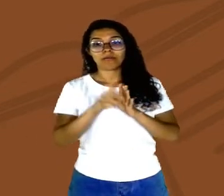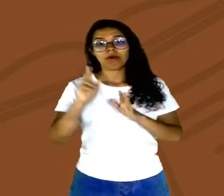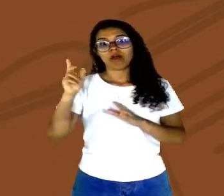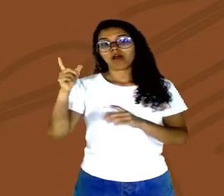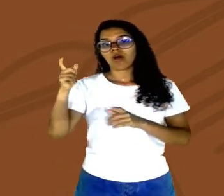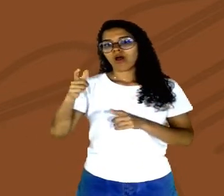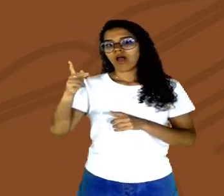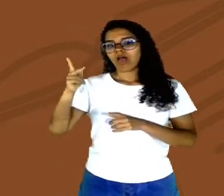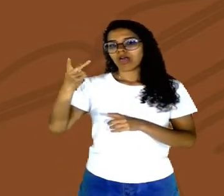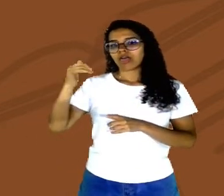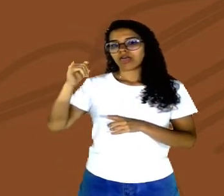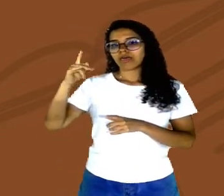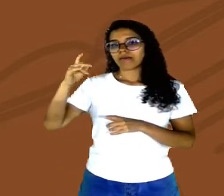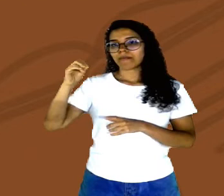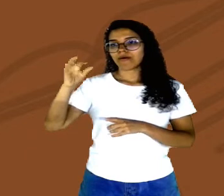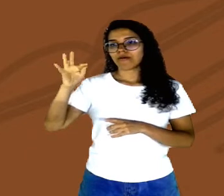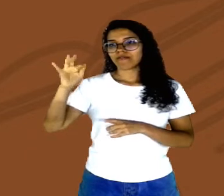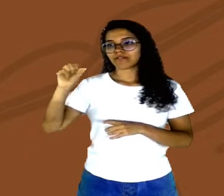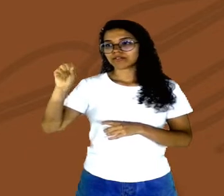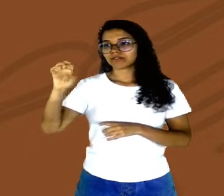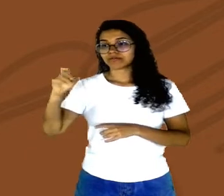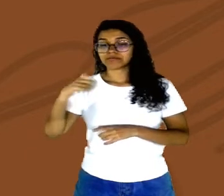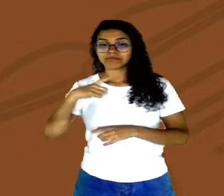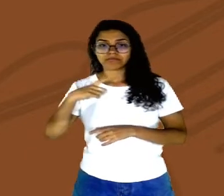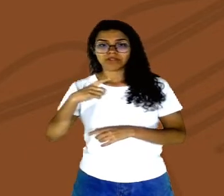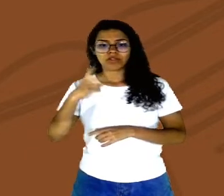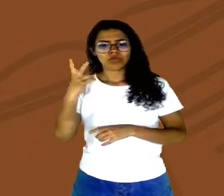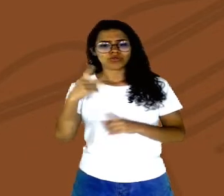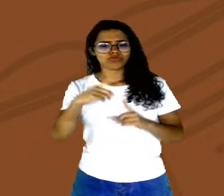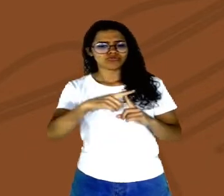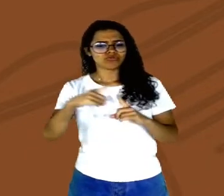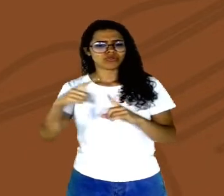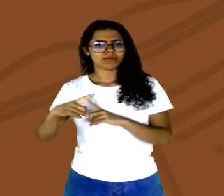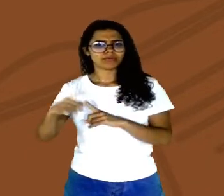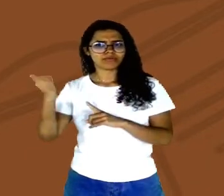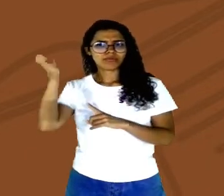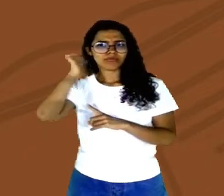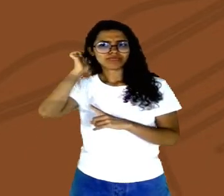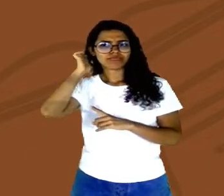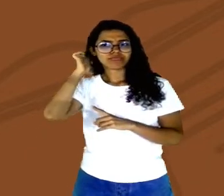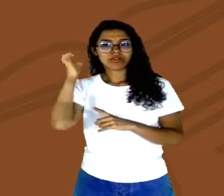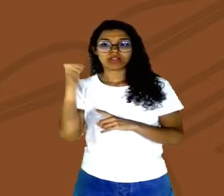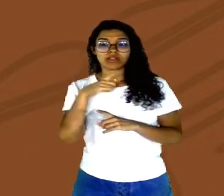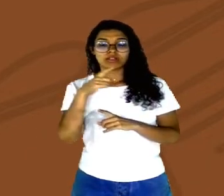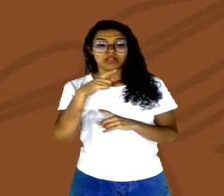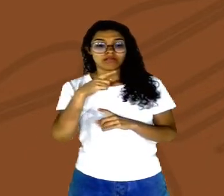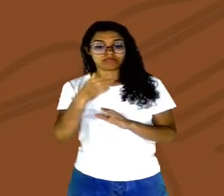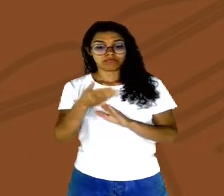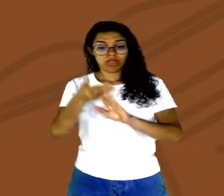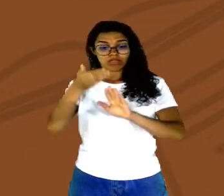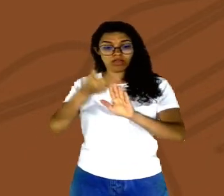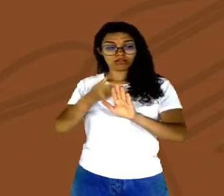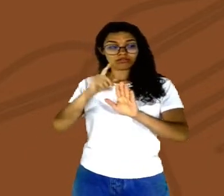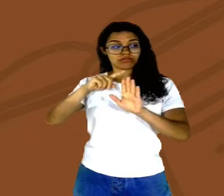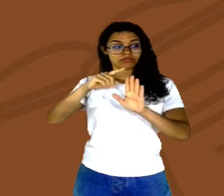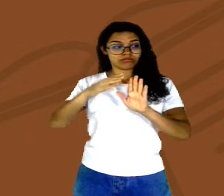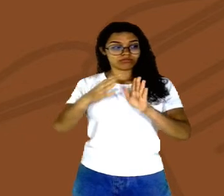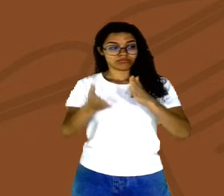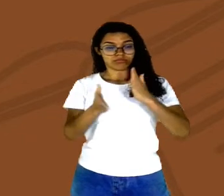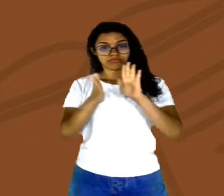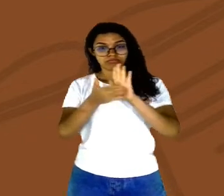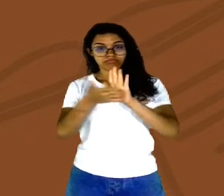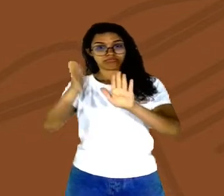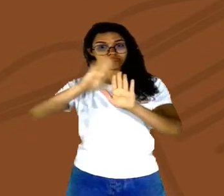O hipotálamo tem dois tipos. Em outras aulas a gente pode até aprofundar. Hipotálamo anterior e posterior. Ele